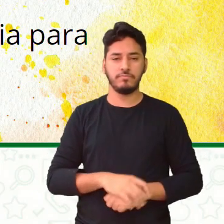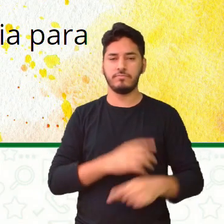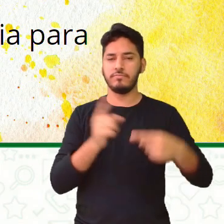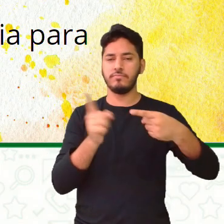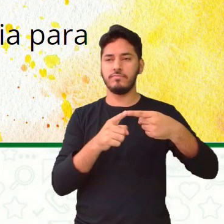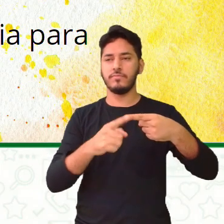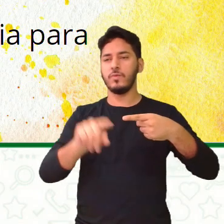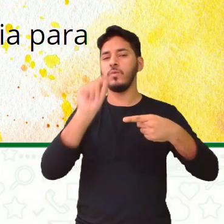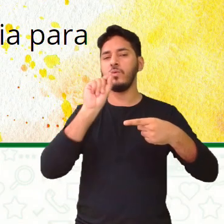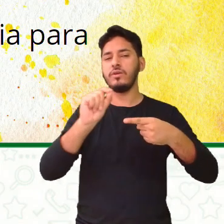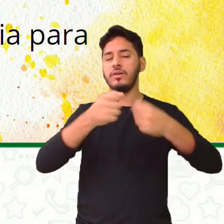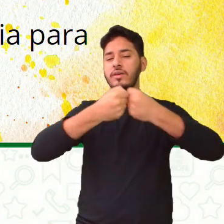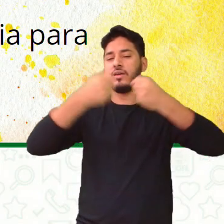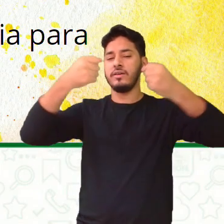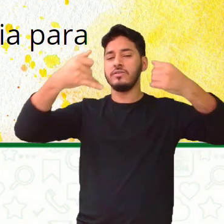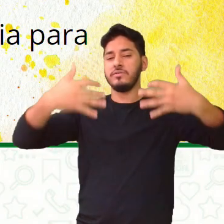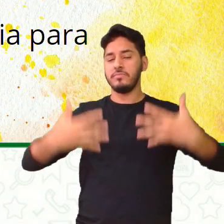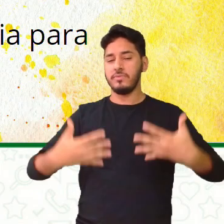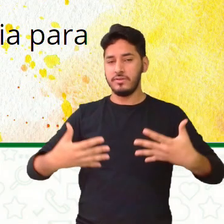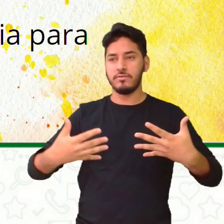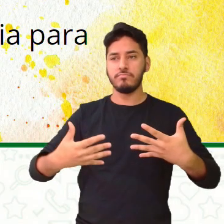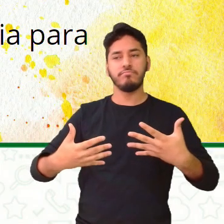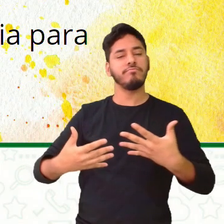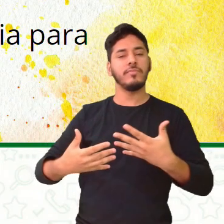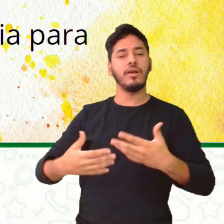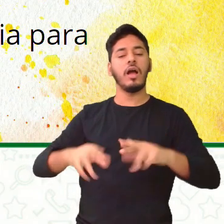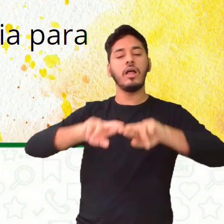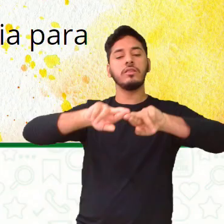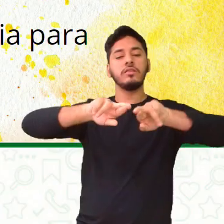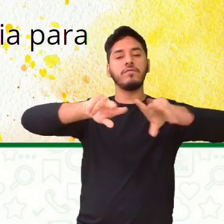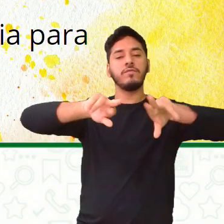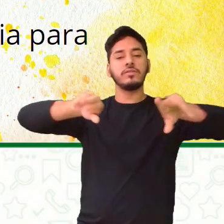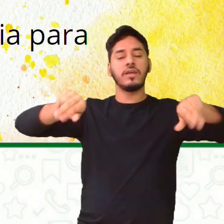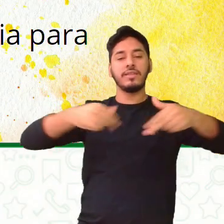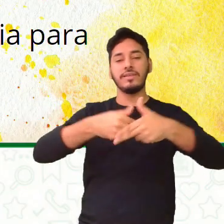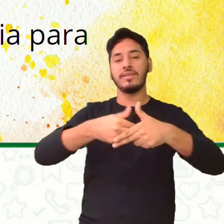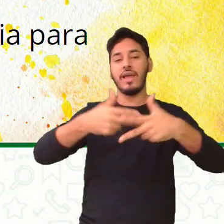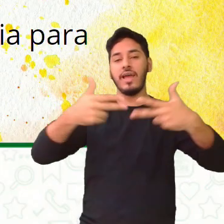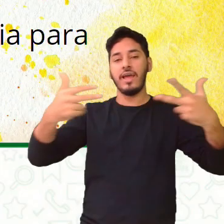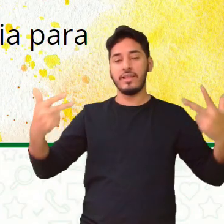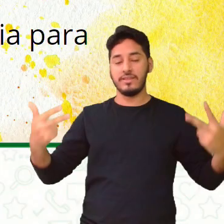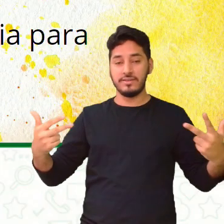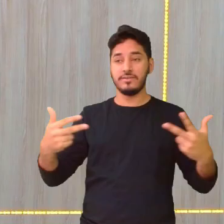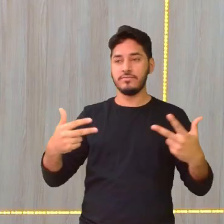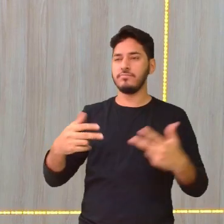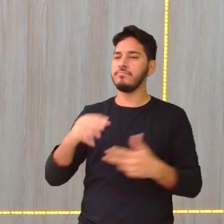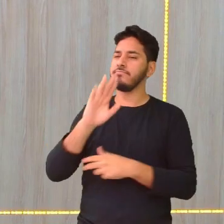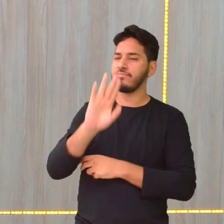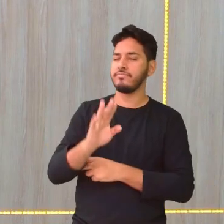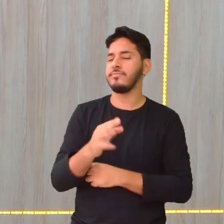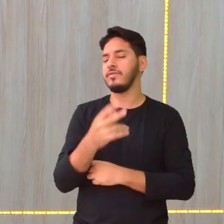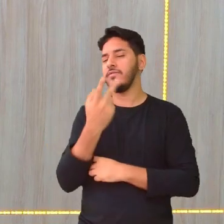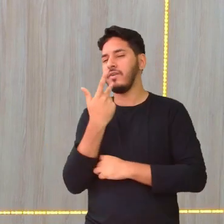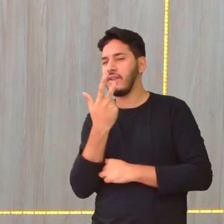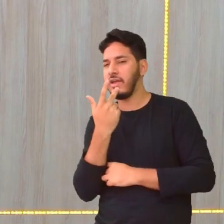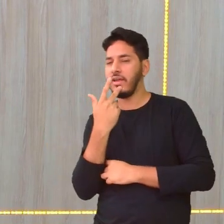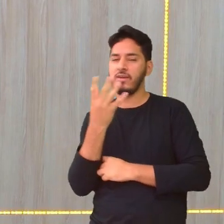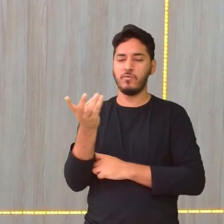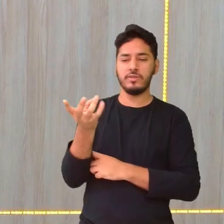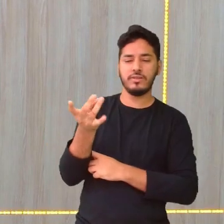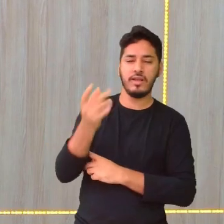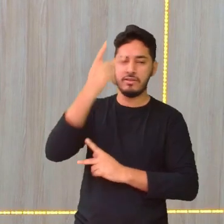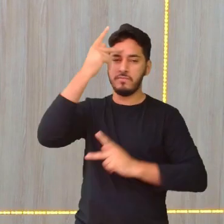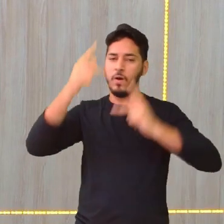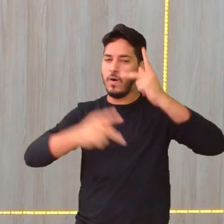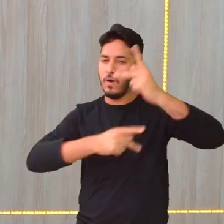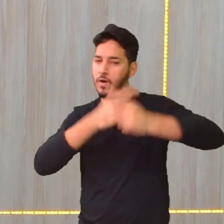que explica a diversidade étnica do Brasil? Então, relembrar lá da historinha que eu contei, né? Da quantidade de